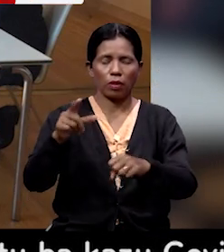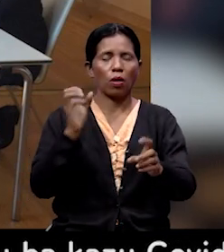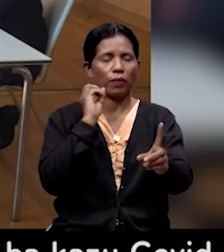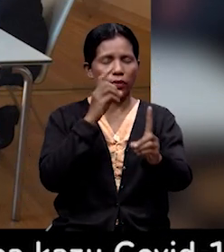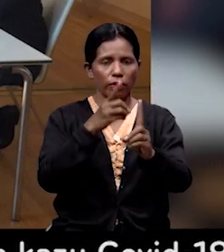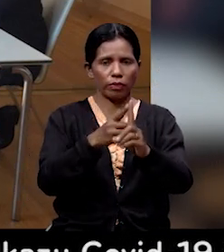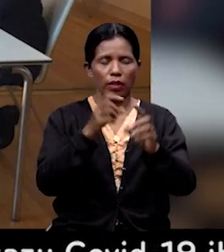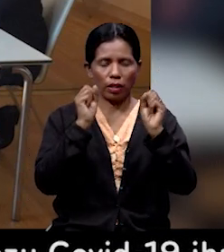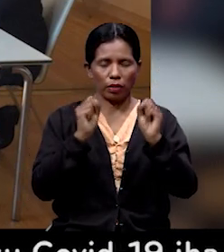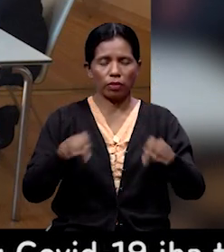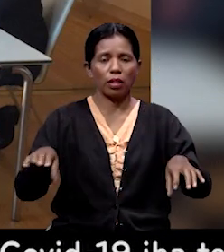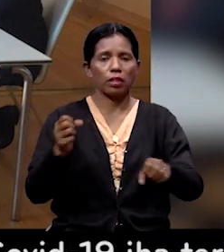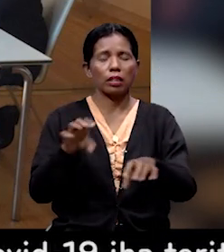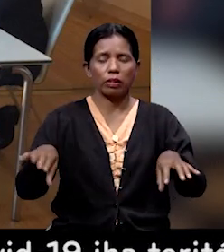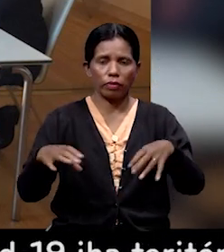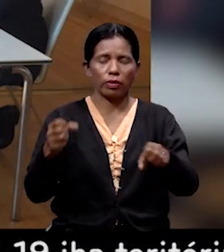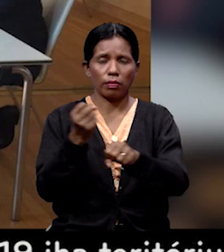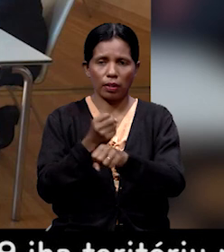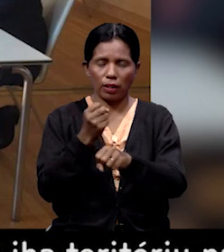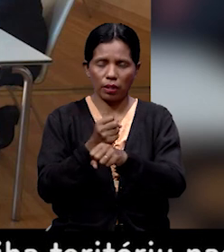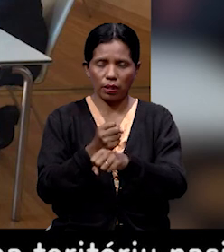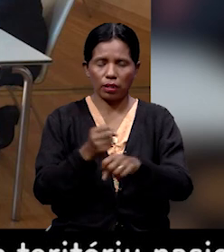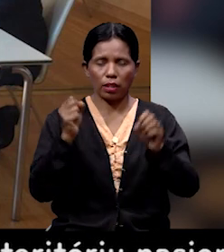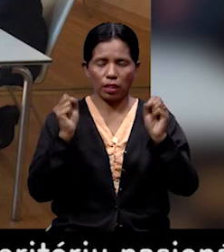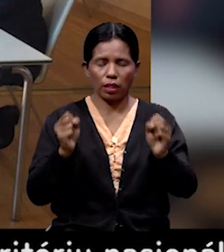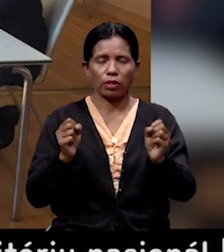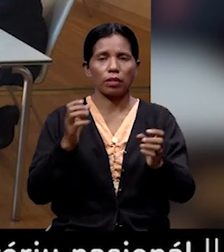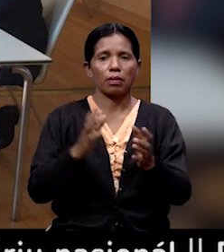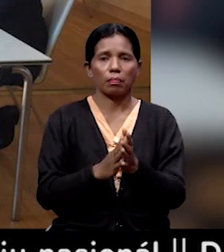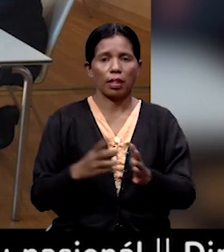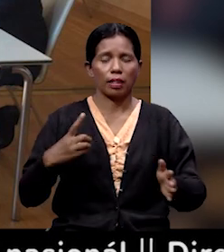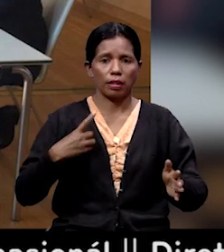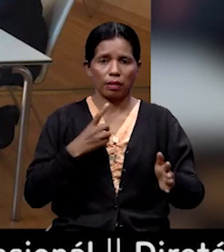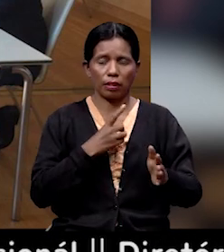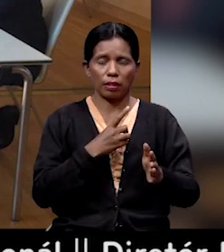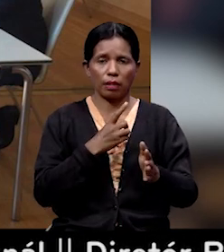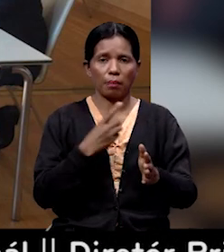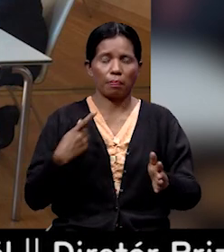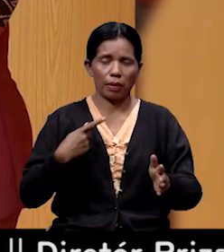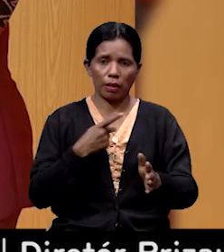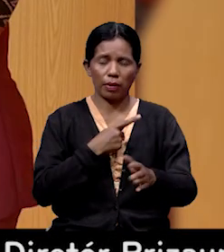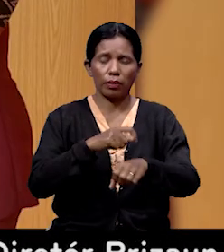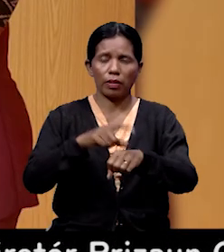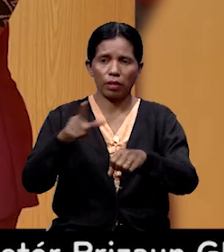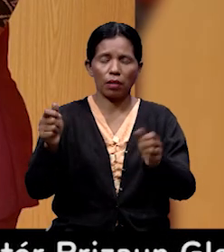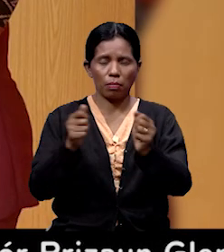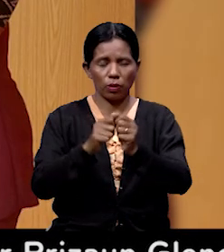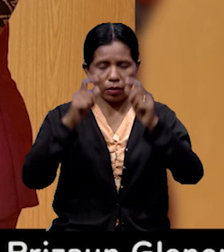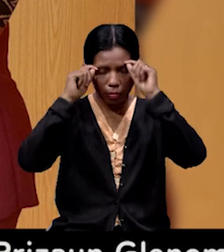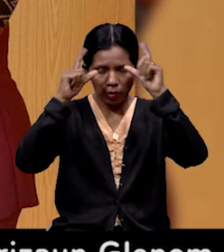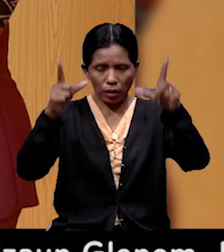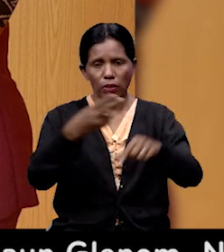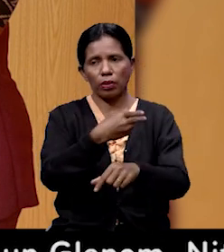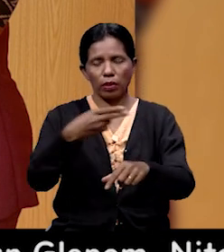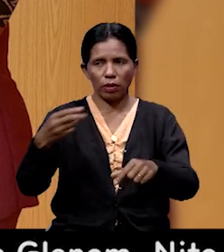objetivo ato reforça lutan relação bilateral no diplomacia parlamentar entre Timor-Leste Tejo Indonesia promove no aburas